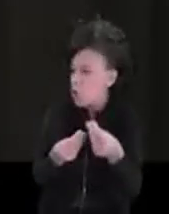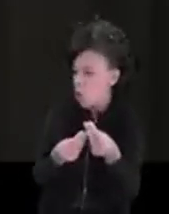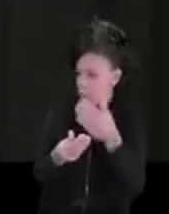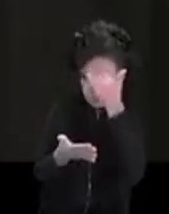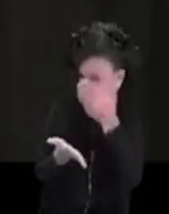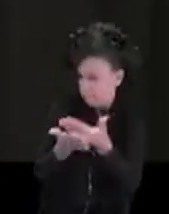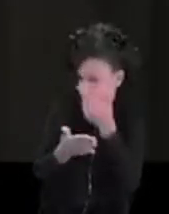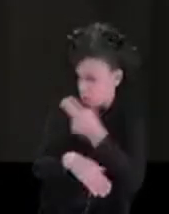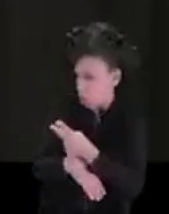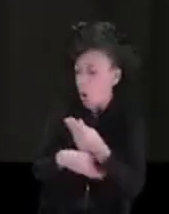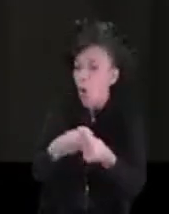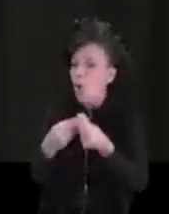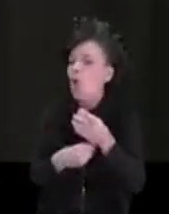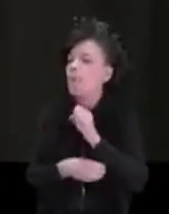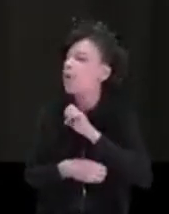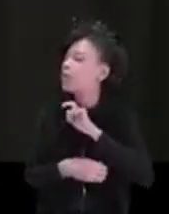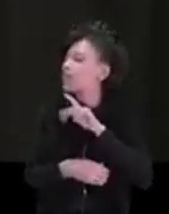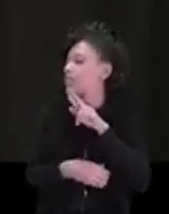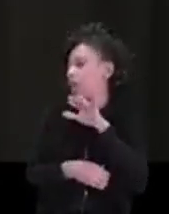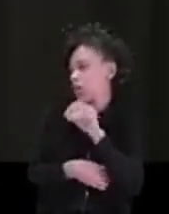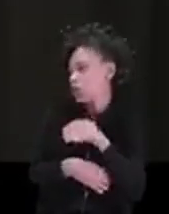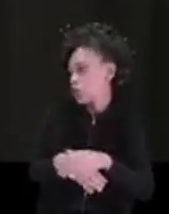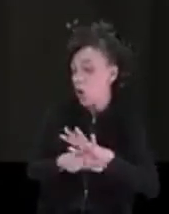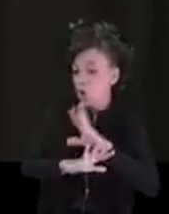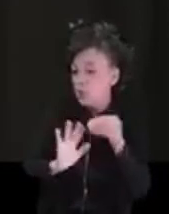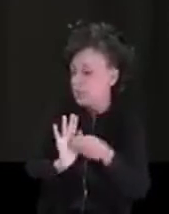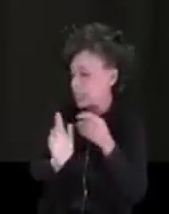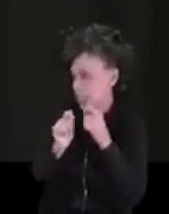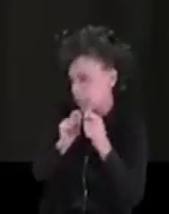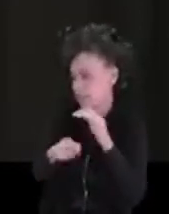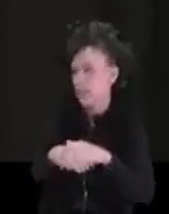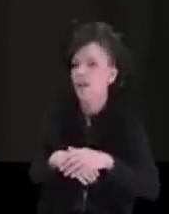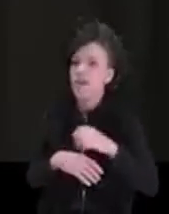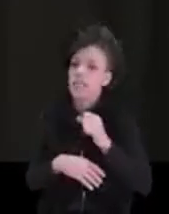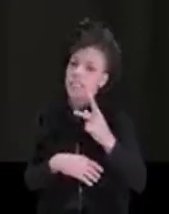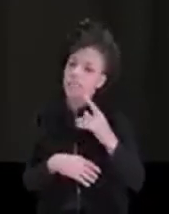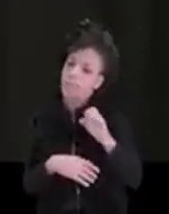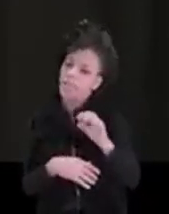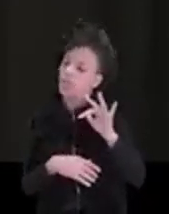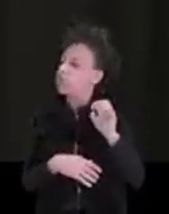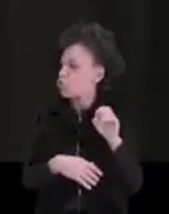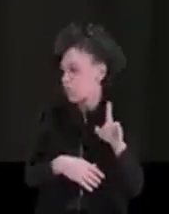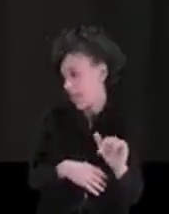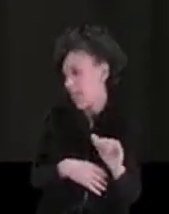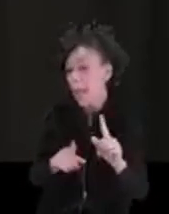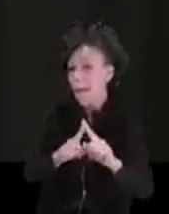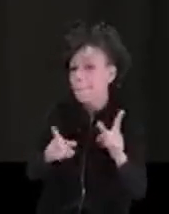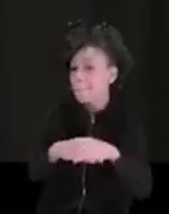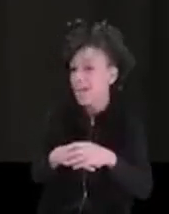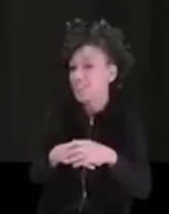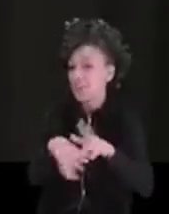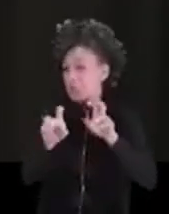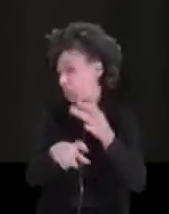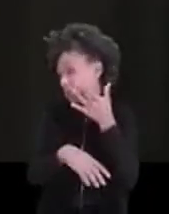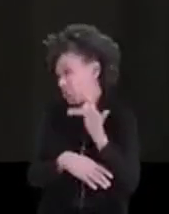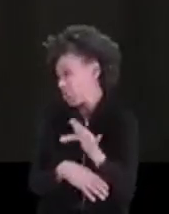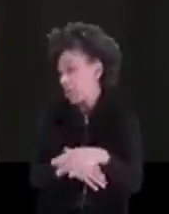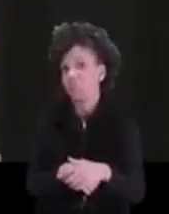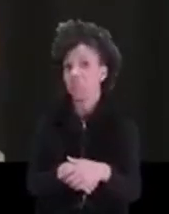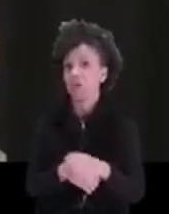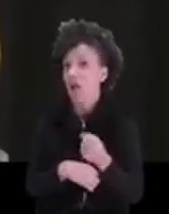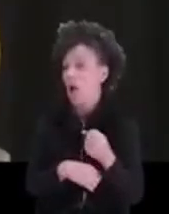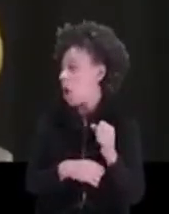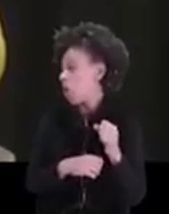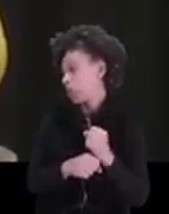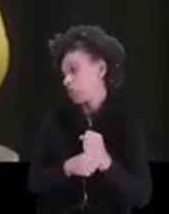que são suas crenças Como que é o Sérgio todo mundo quando te entrevista fala dos Peixinhos dei só prestar serviço no vocês sobre assuntos que eu não sei eu vou